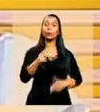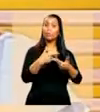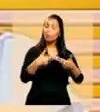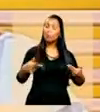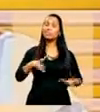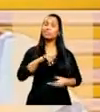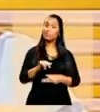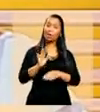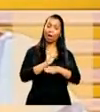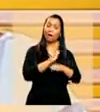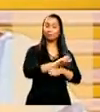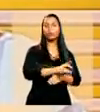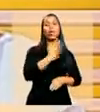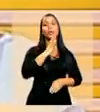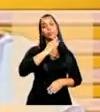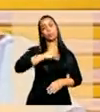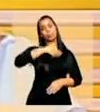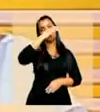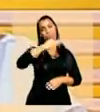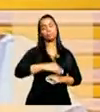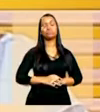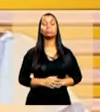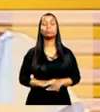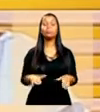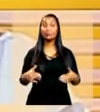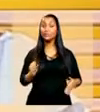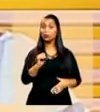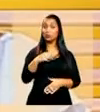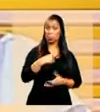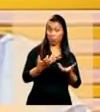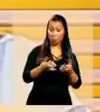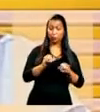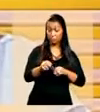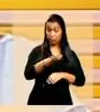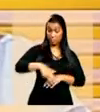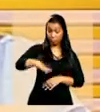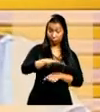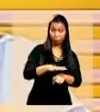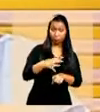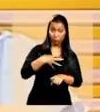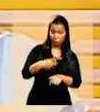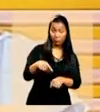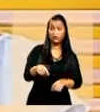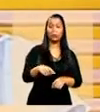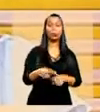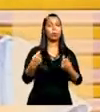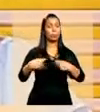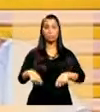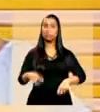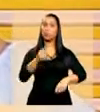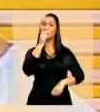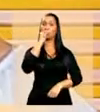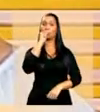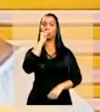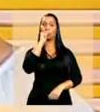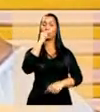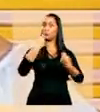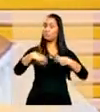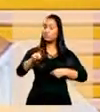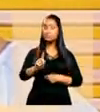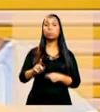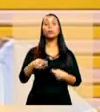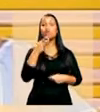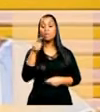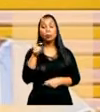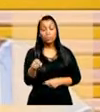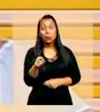uma ferramenta que vai transmitir um conhecimento. Então, se eu quero ensinar meu menino que ele não precisa de mamadeira,